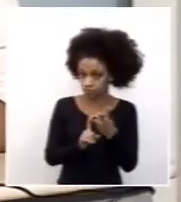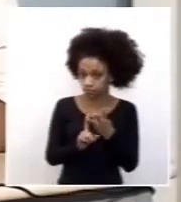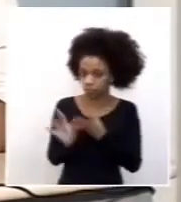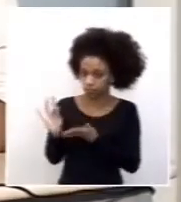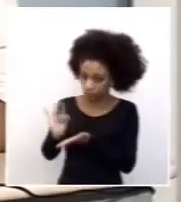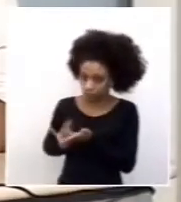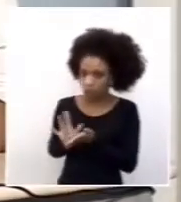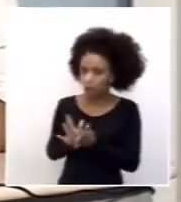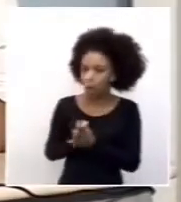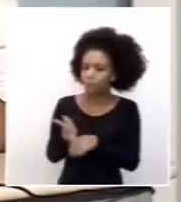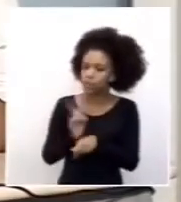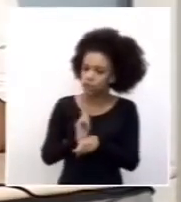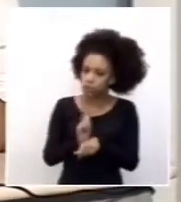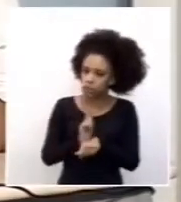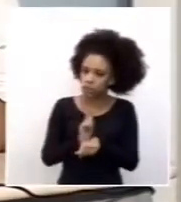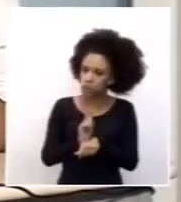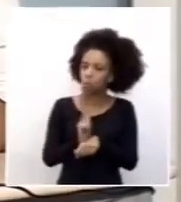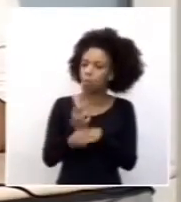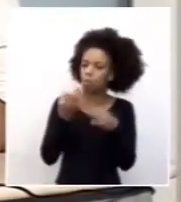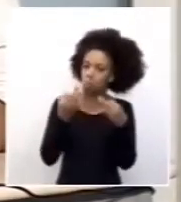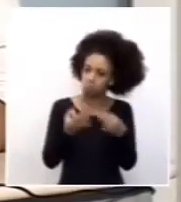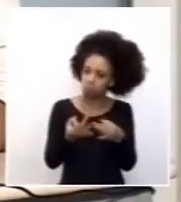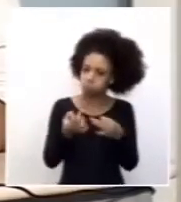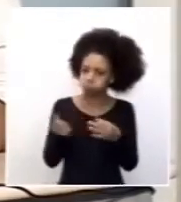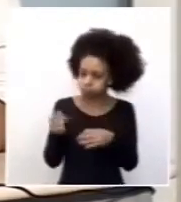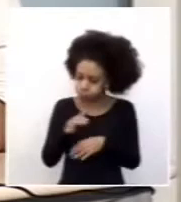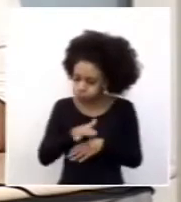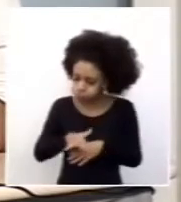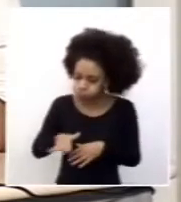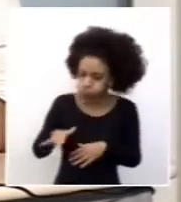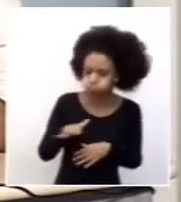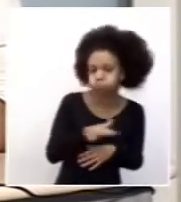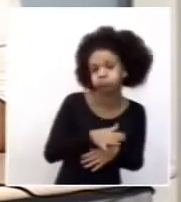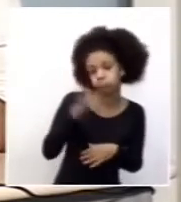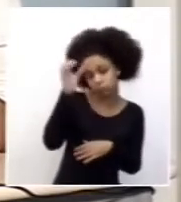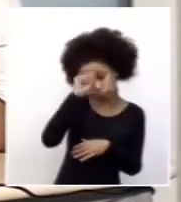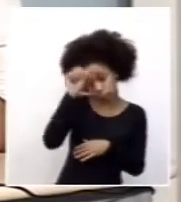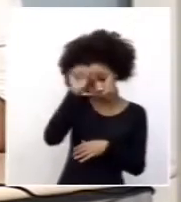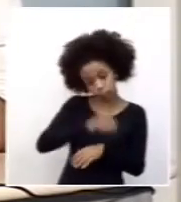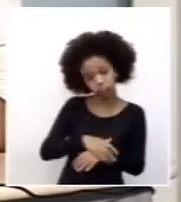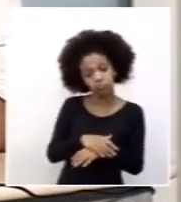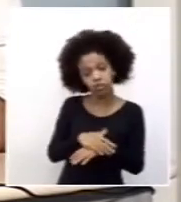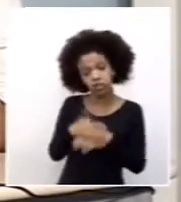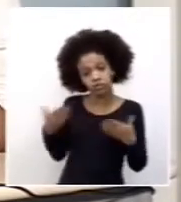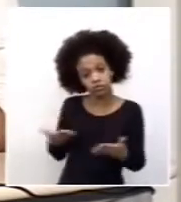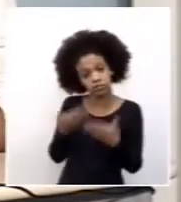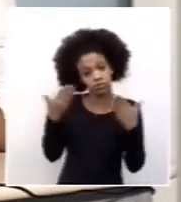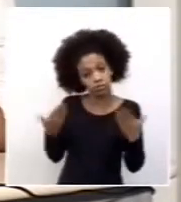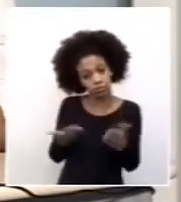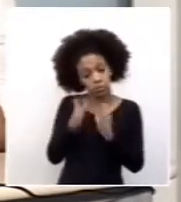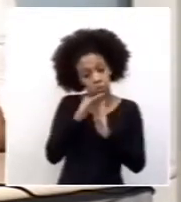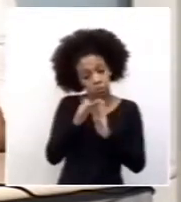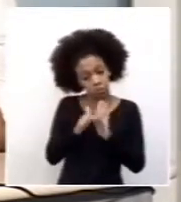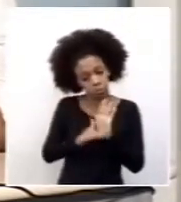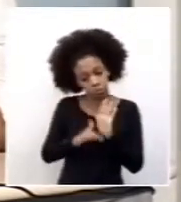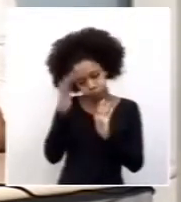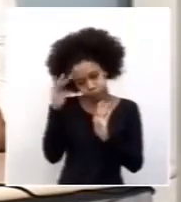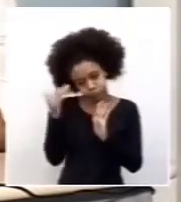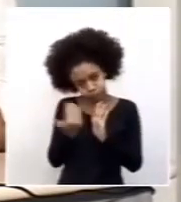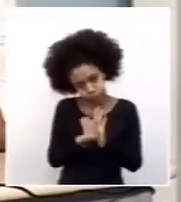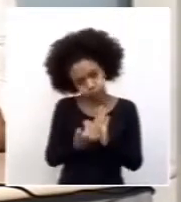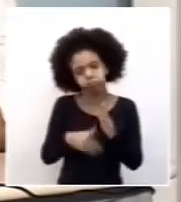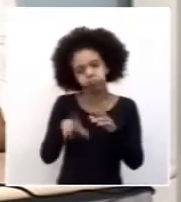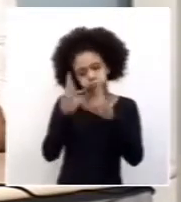gestão bem-sucedida dos espaços de aprendizagem estimula a autodisciplina e a